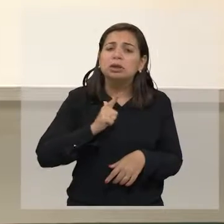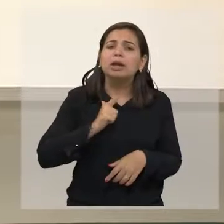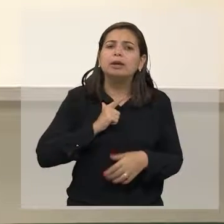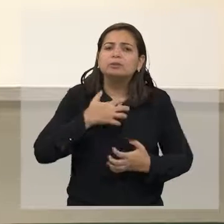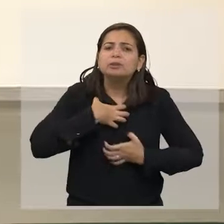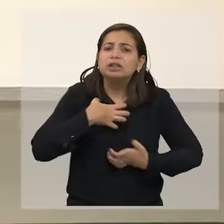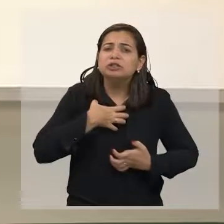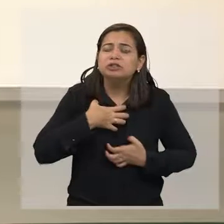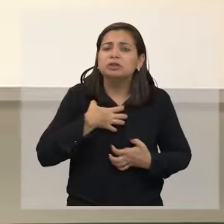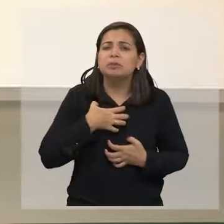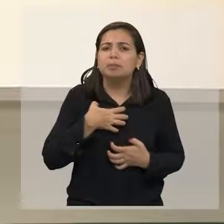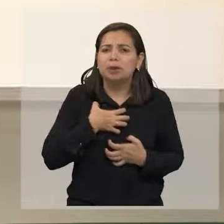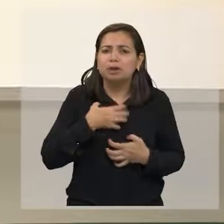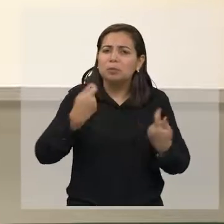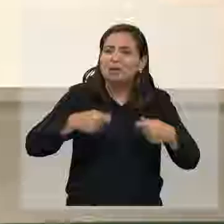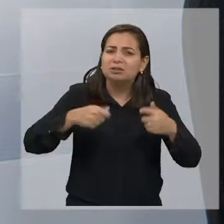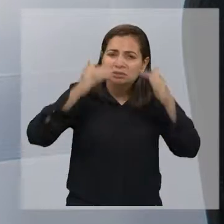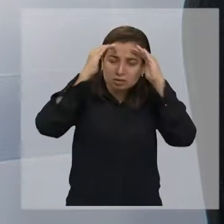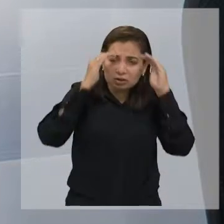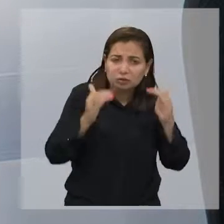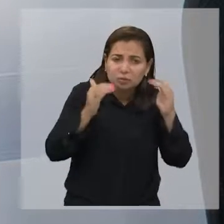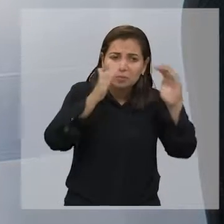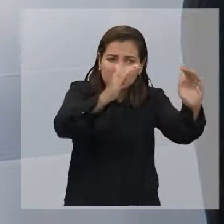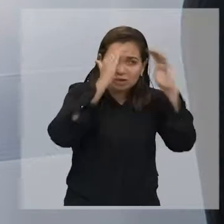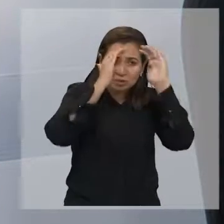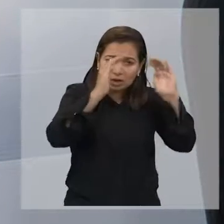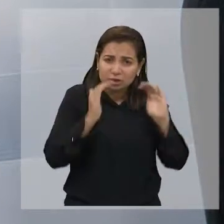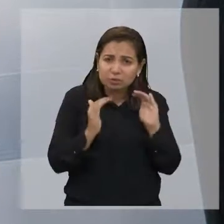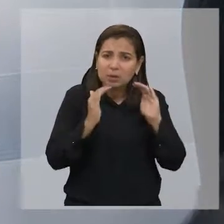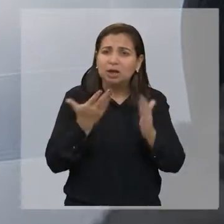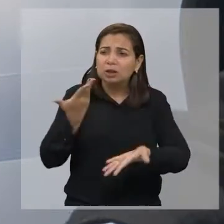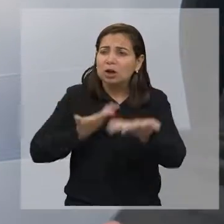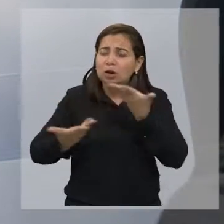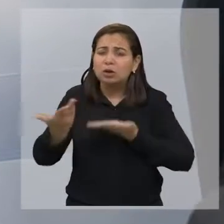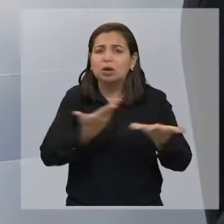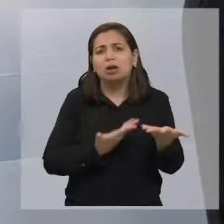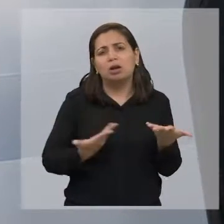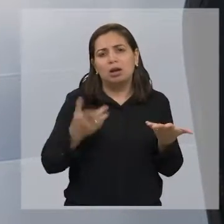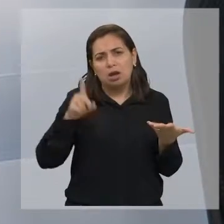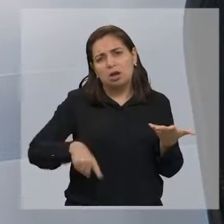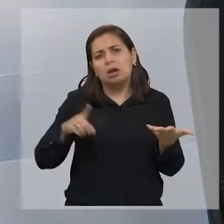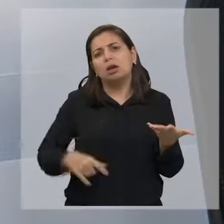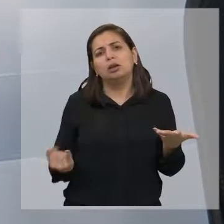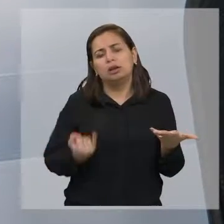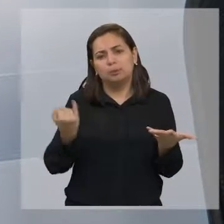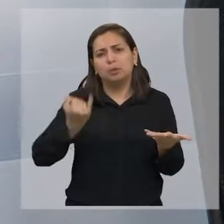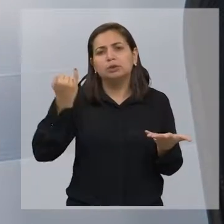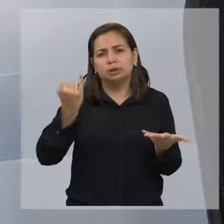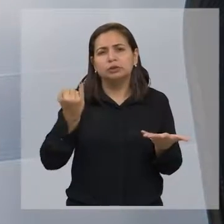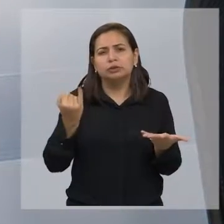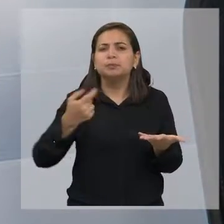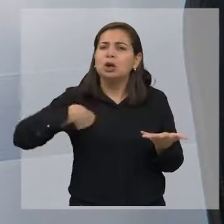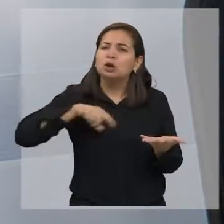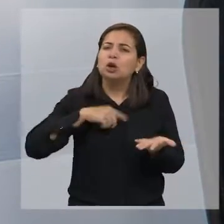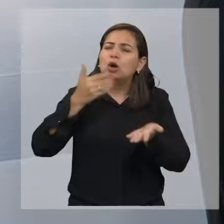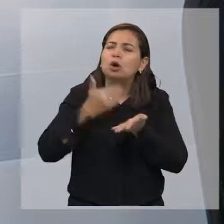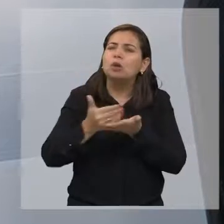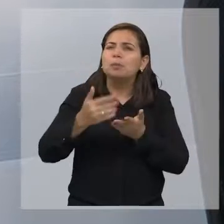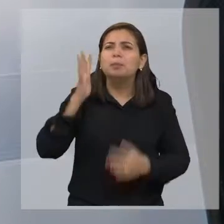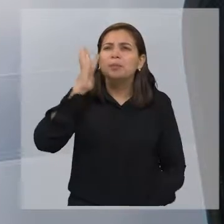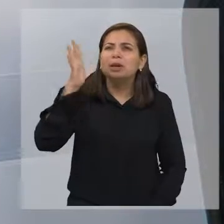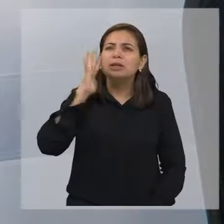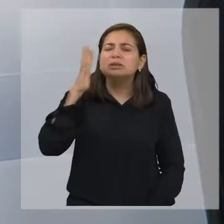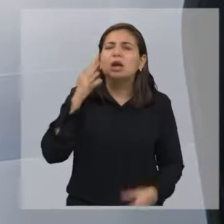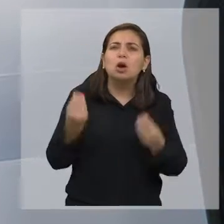de alteridade, de respeito ao outro. Eu lembro, a gente começou falando do pensamento das luzes.